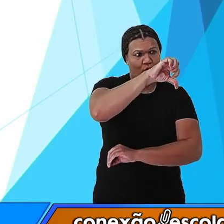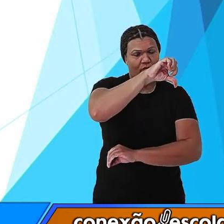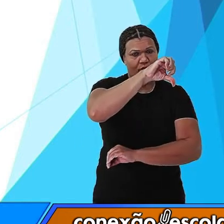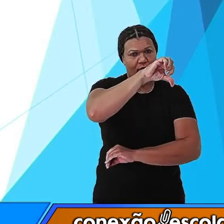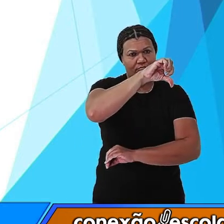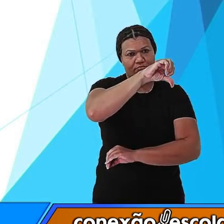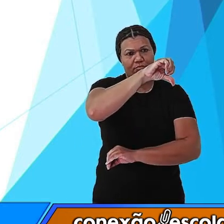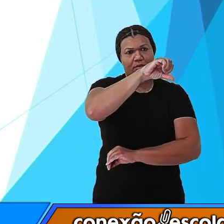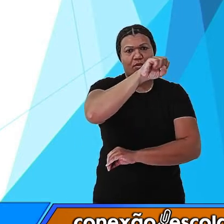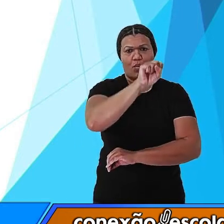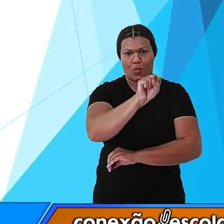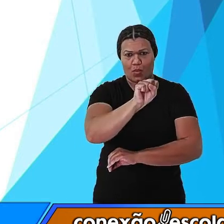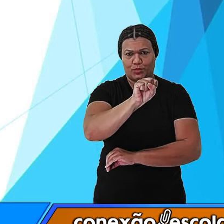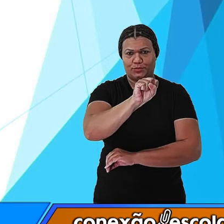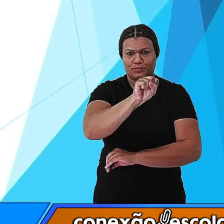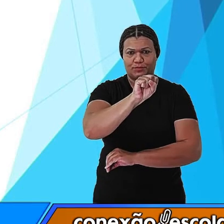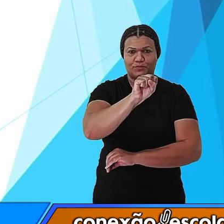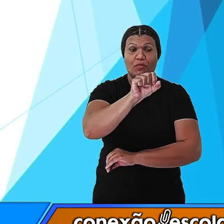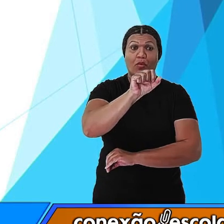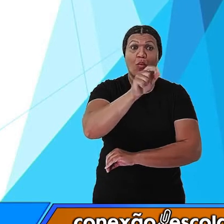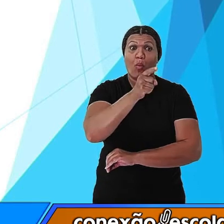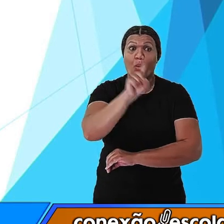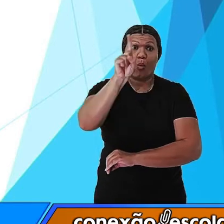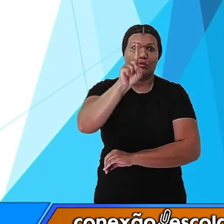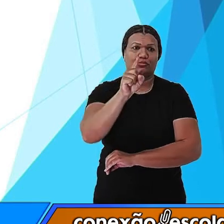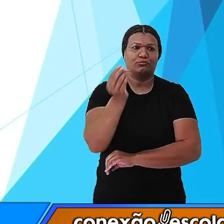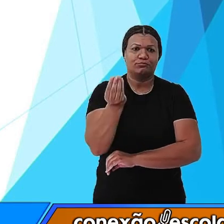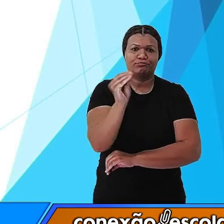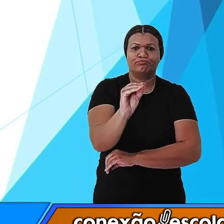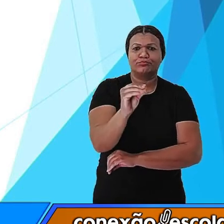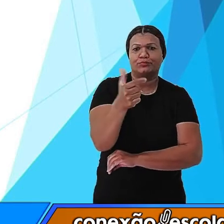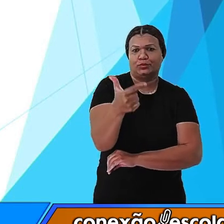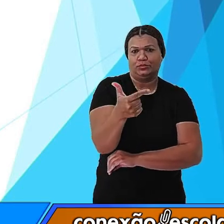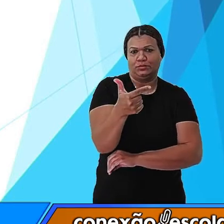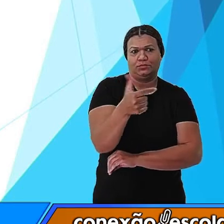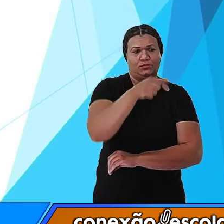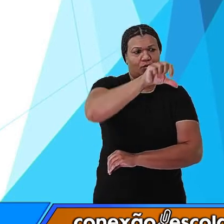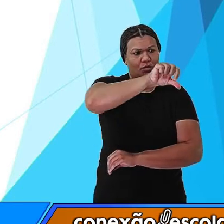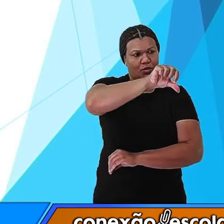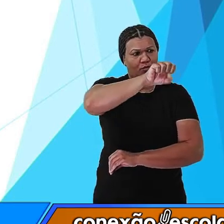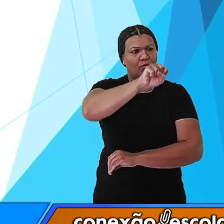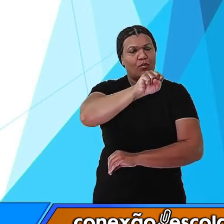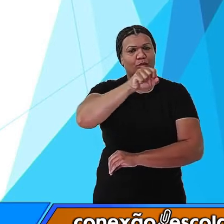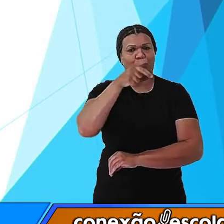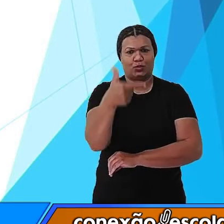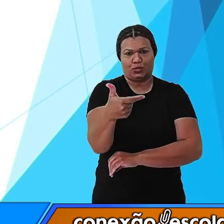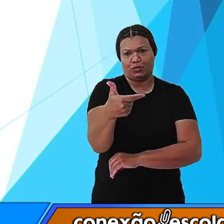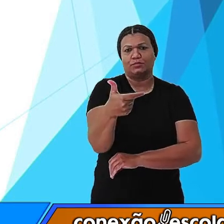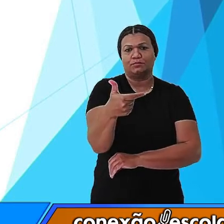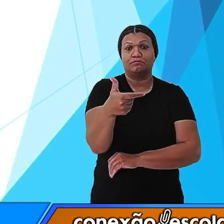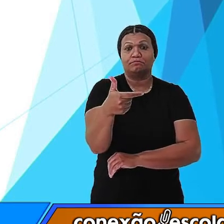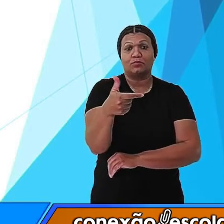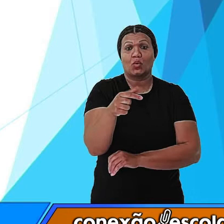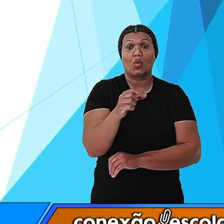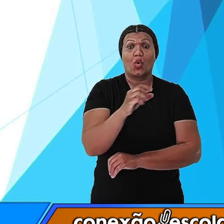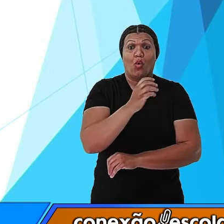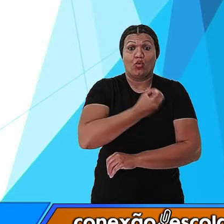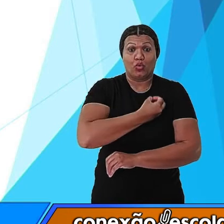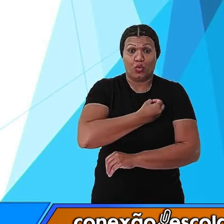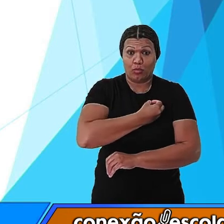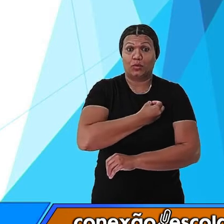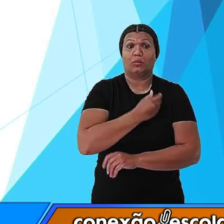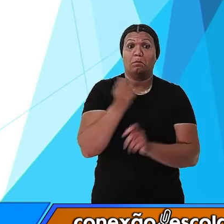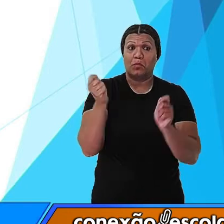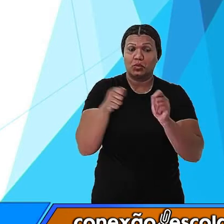8 e por fim o 2. Significa que o maior número que